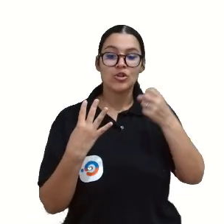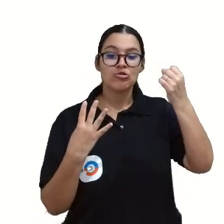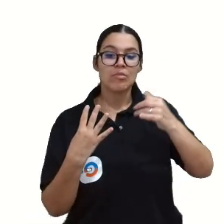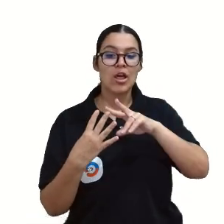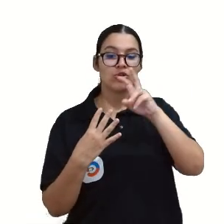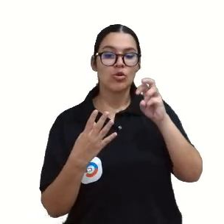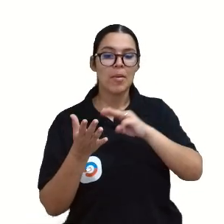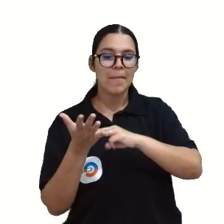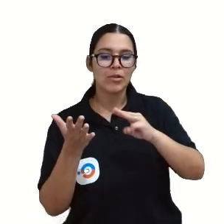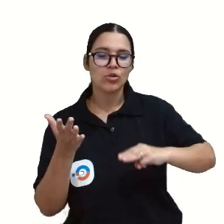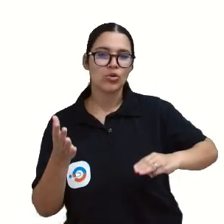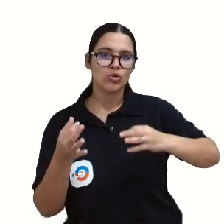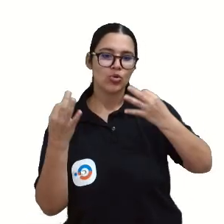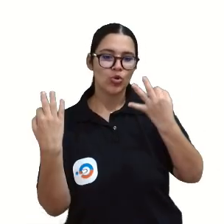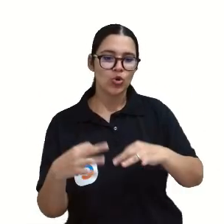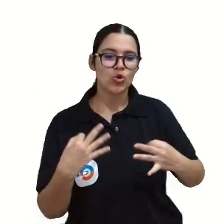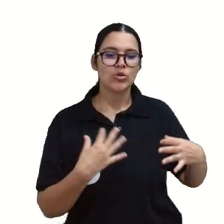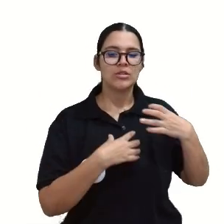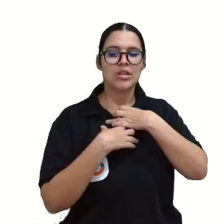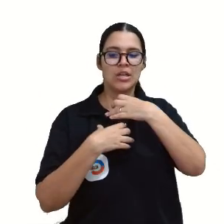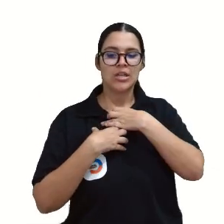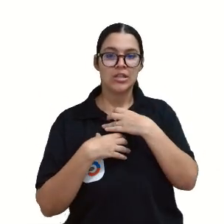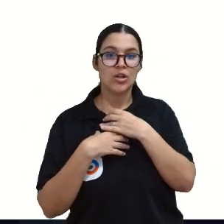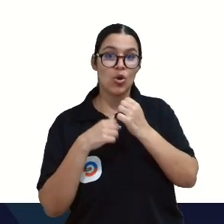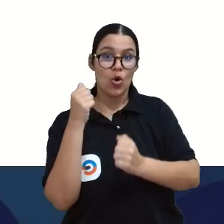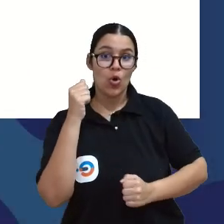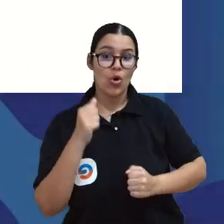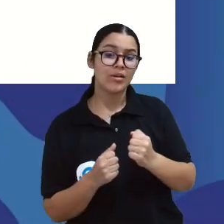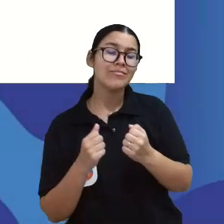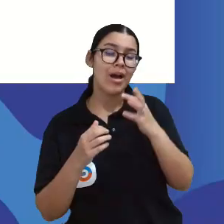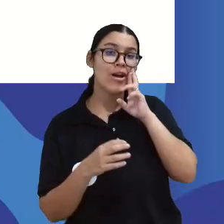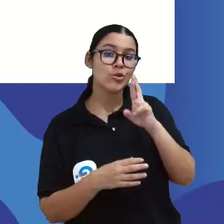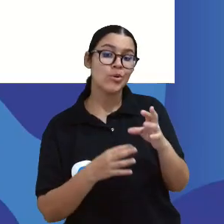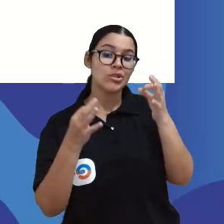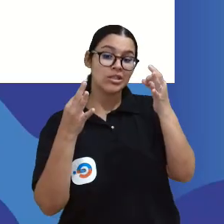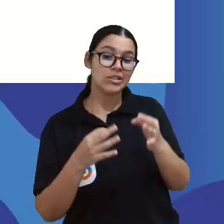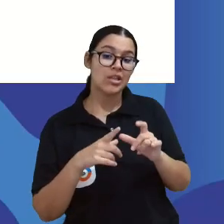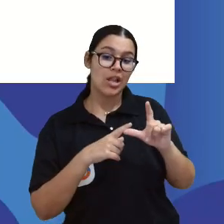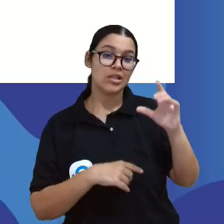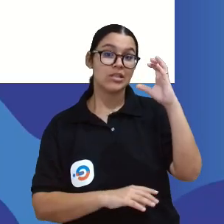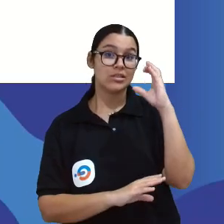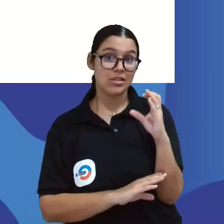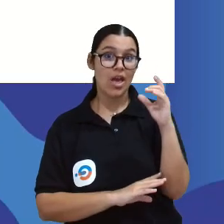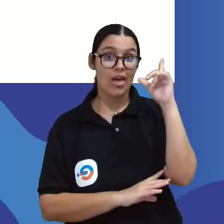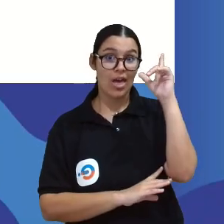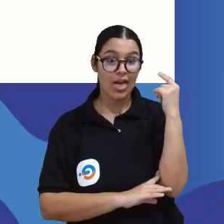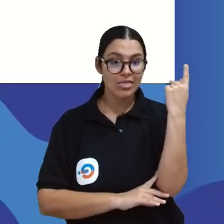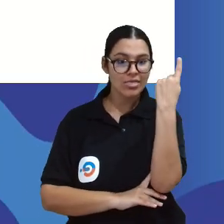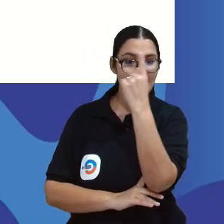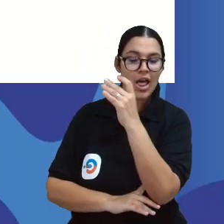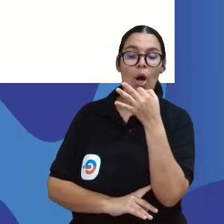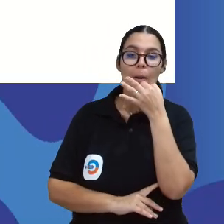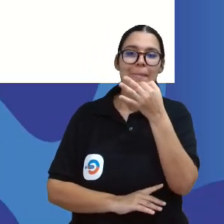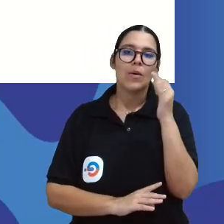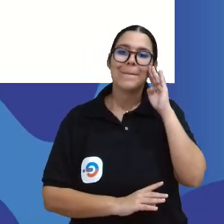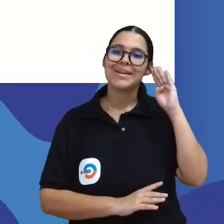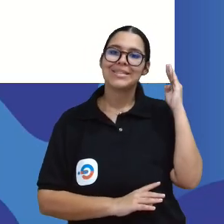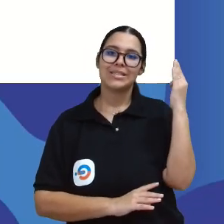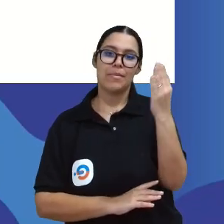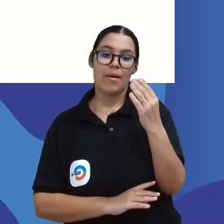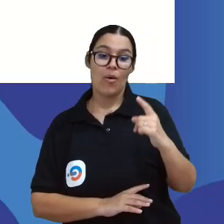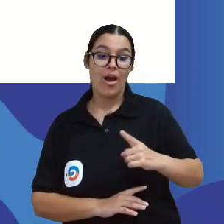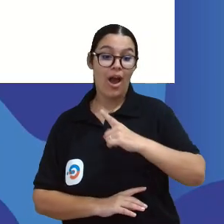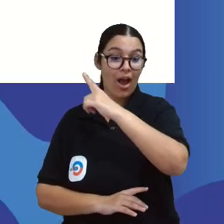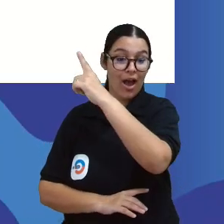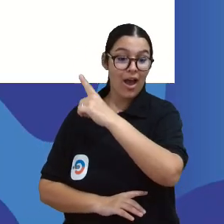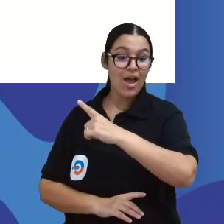sintomas, causas e cura da dor desviada. Essa é a ideia principal do texto, tá? É a partir dela que o texto